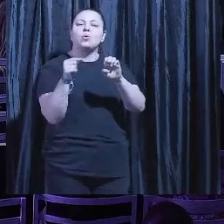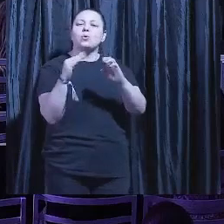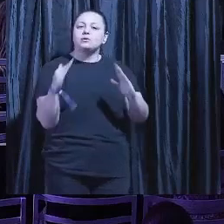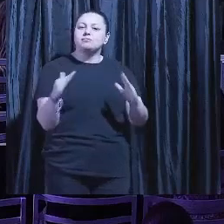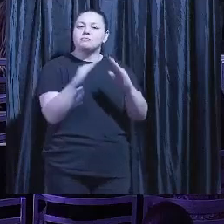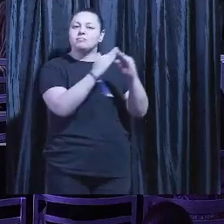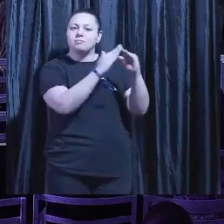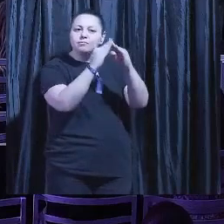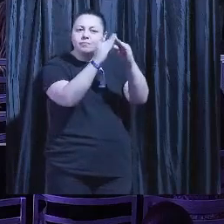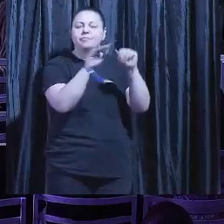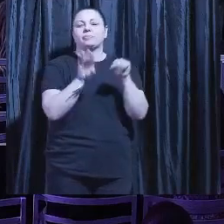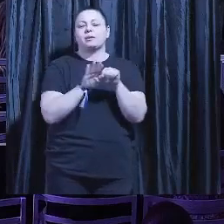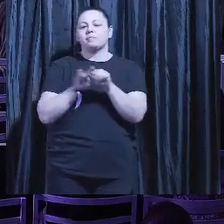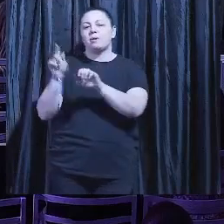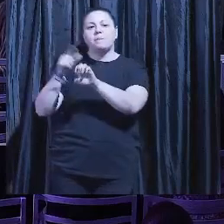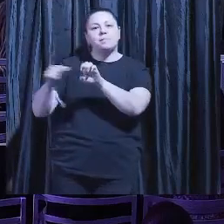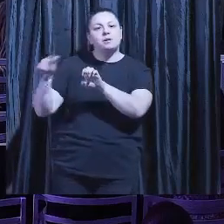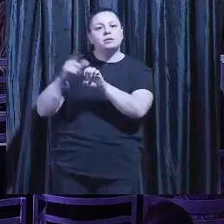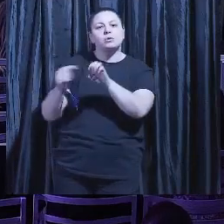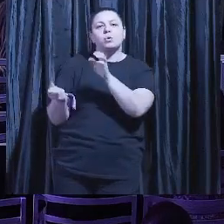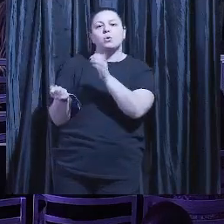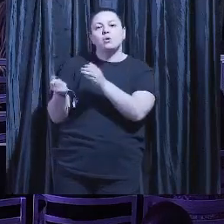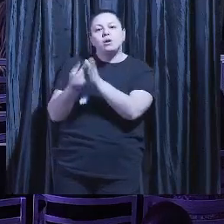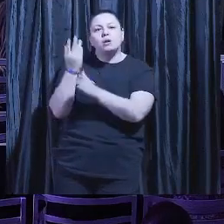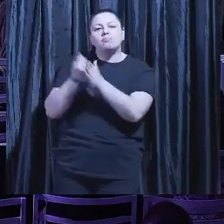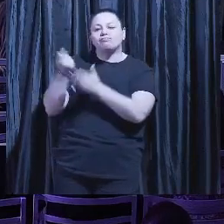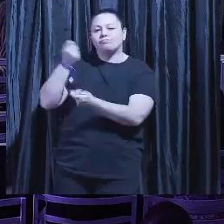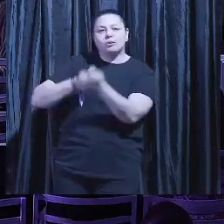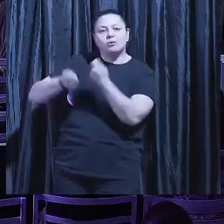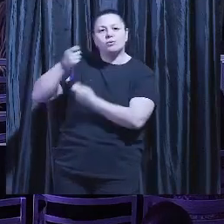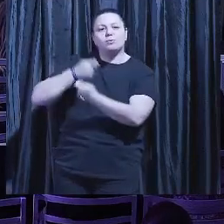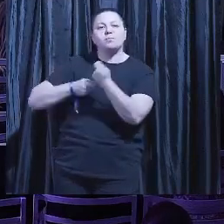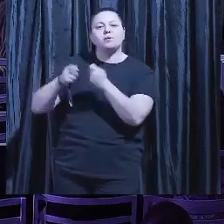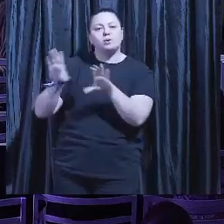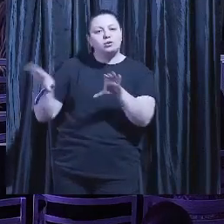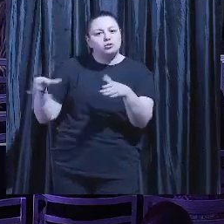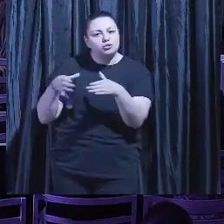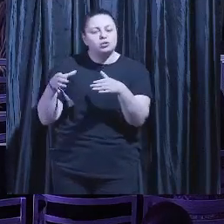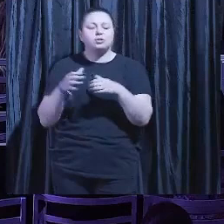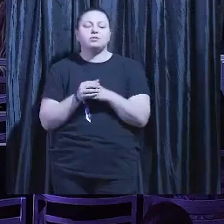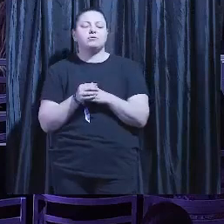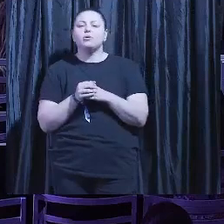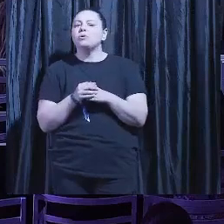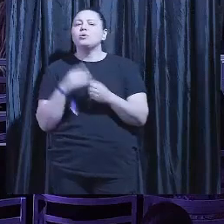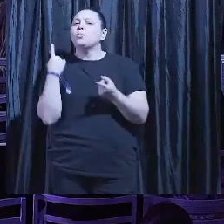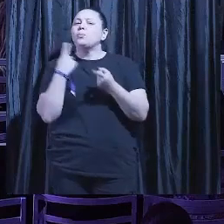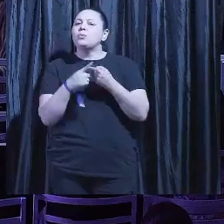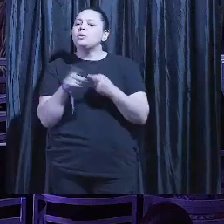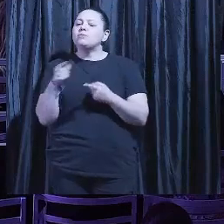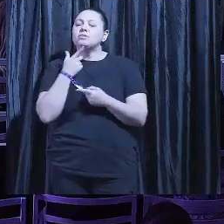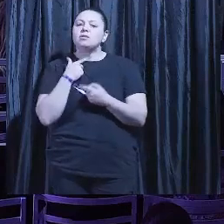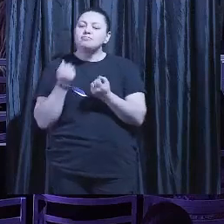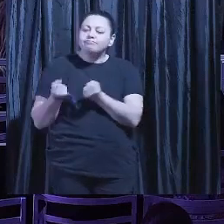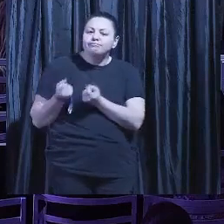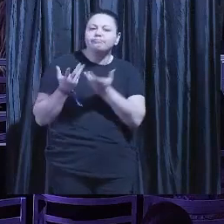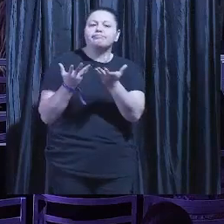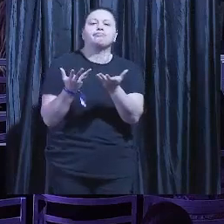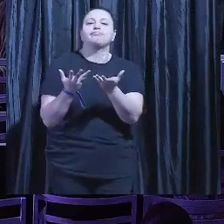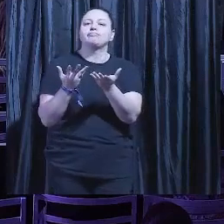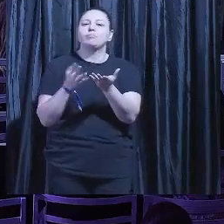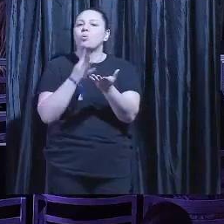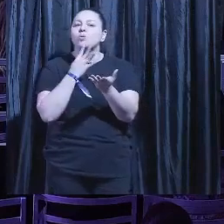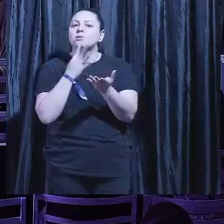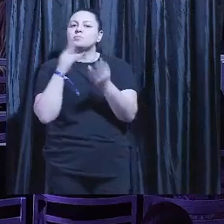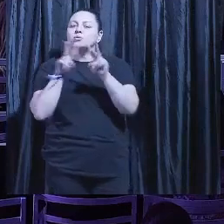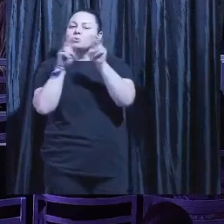empreendedores da economia criativa, coletivos culturais. Por que essa temática, né, de levar esse conhecimento de dados foi algo que